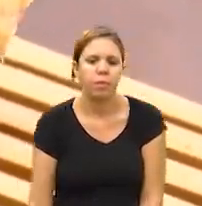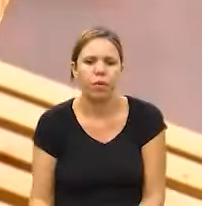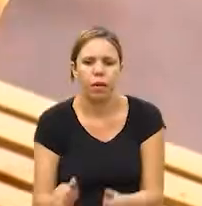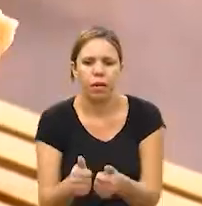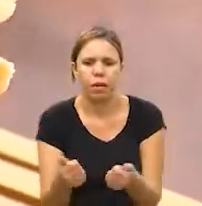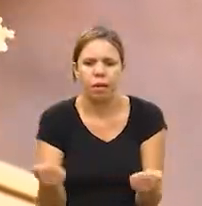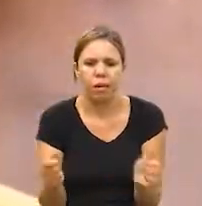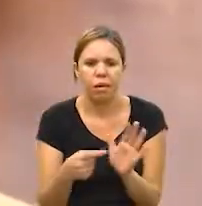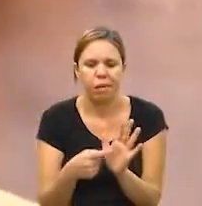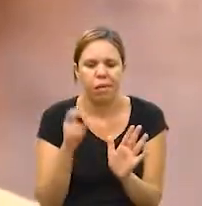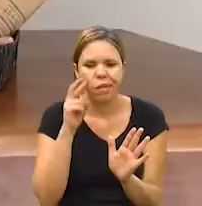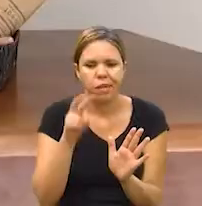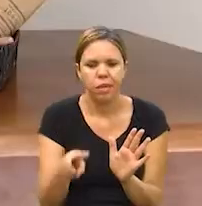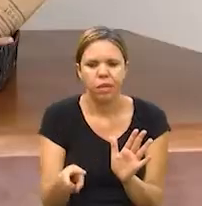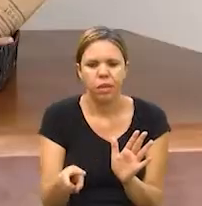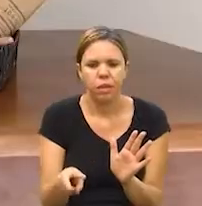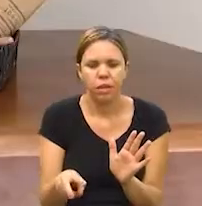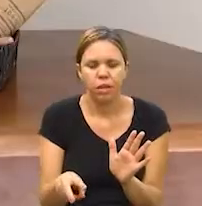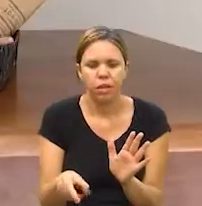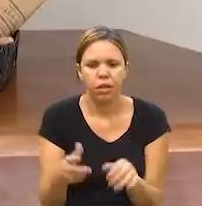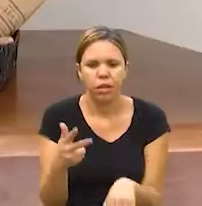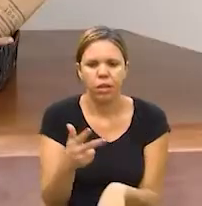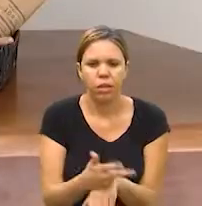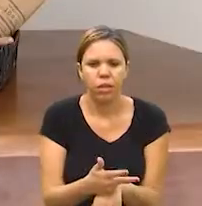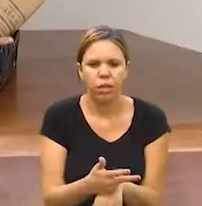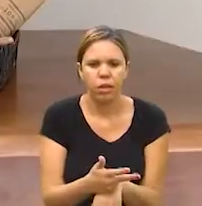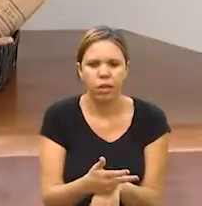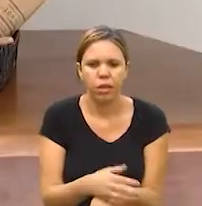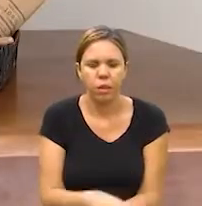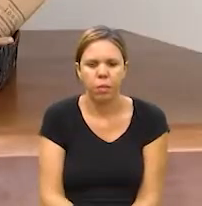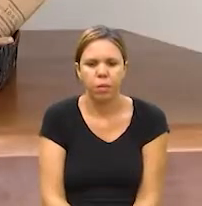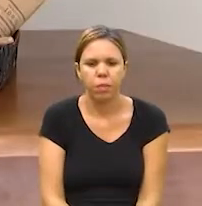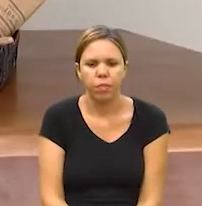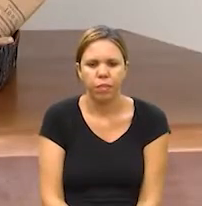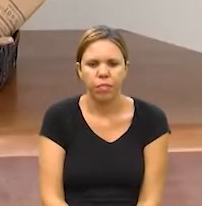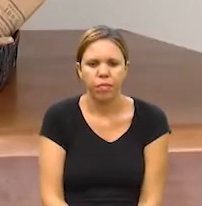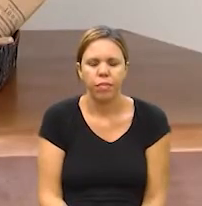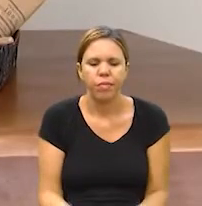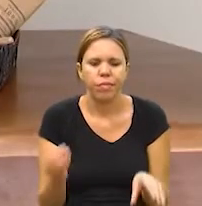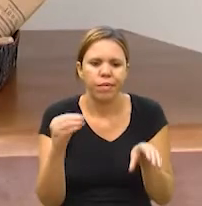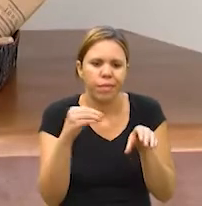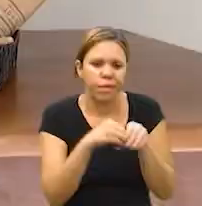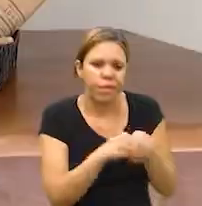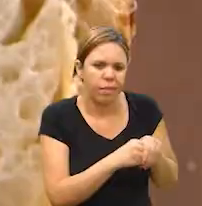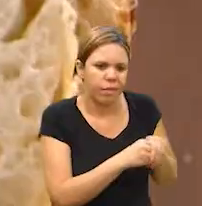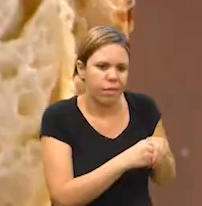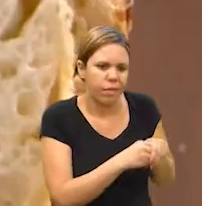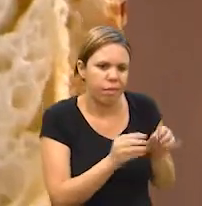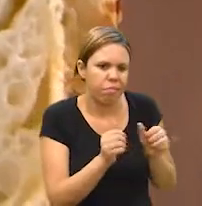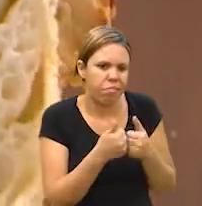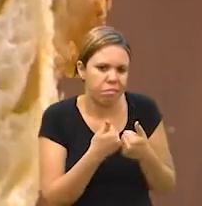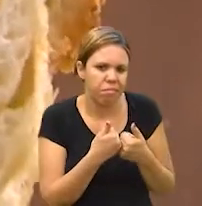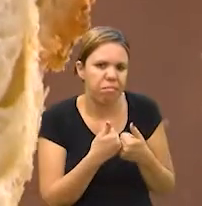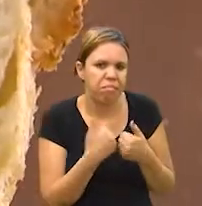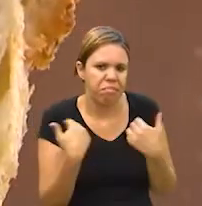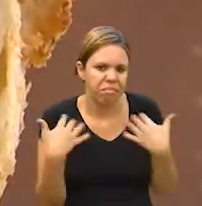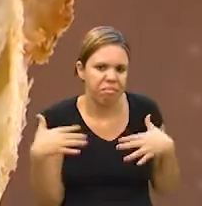Ó, vou mostrar para essa câmera aqui. Olha o interno desse pão.